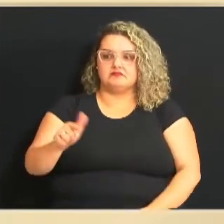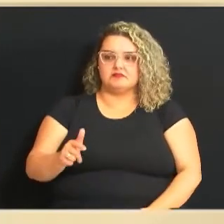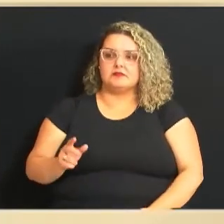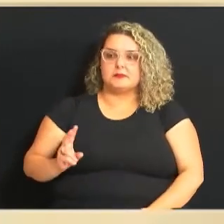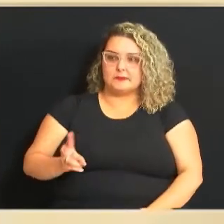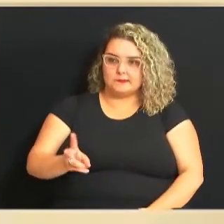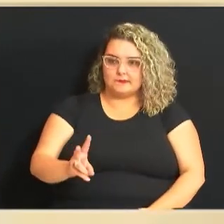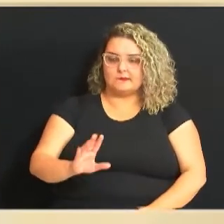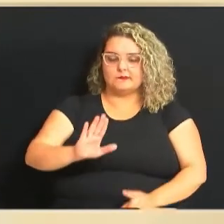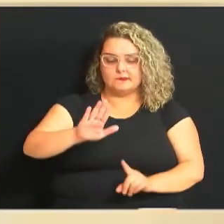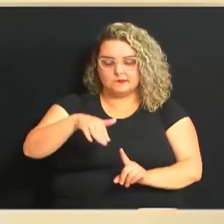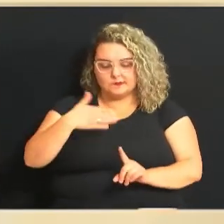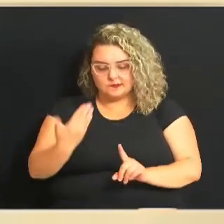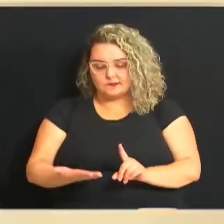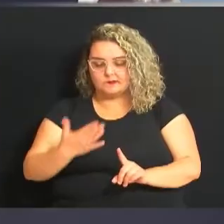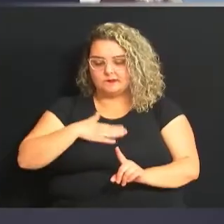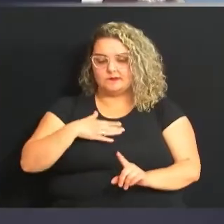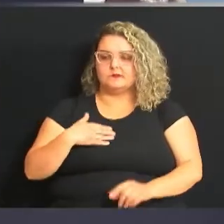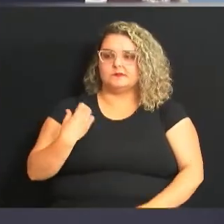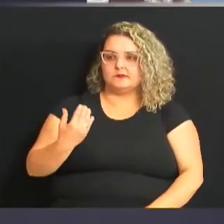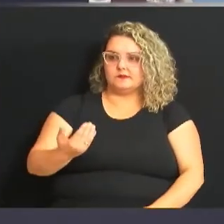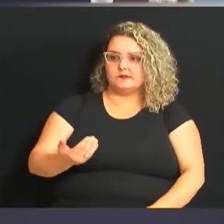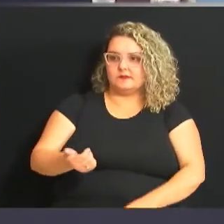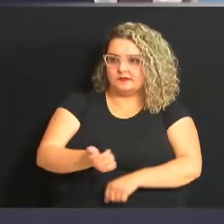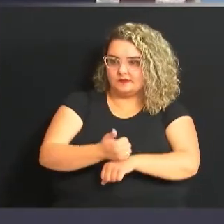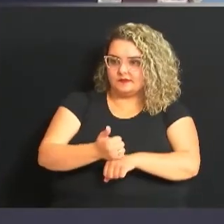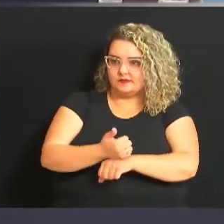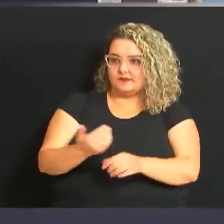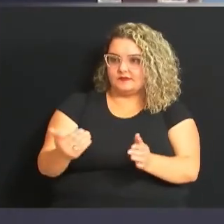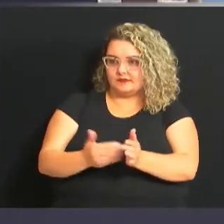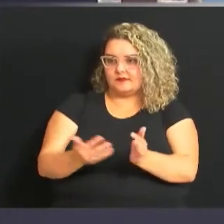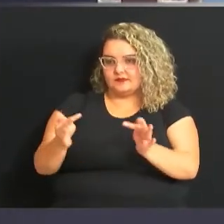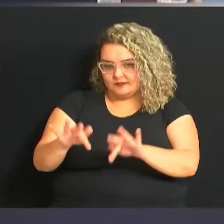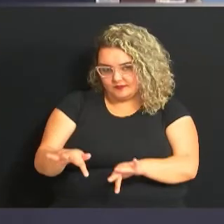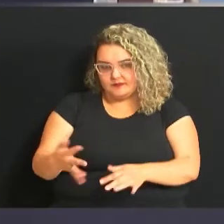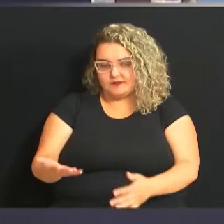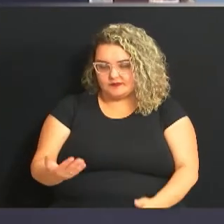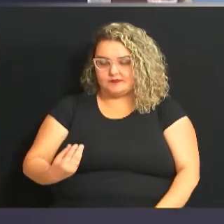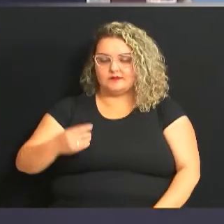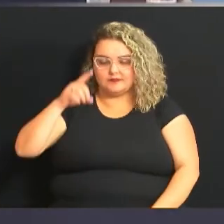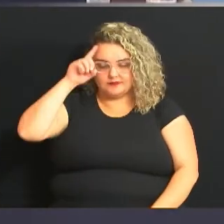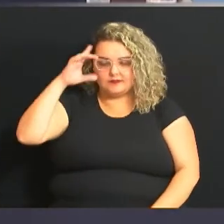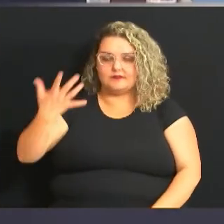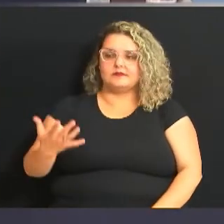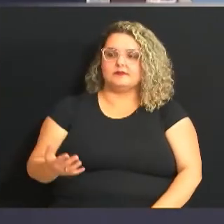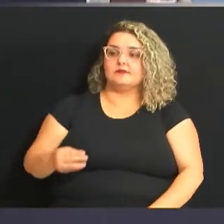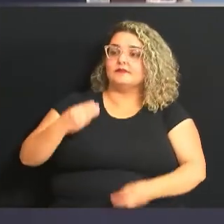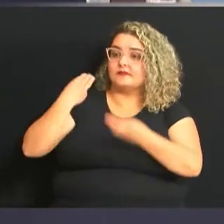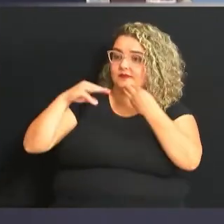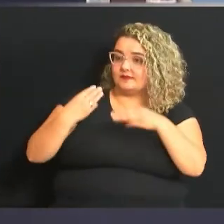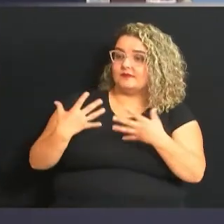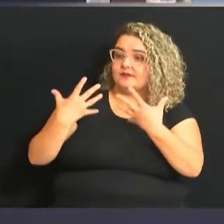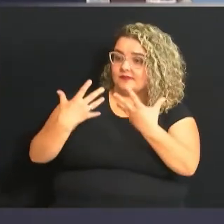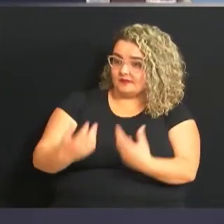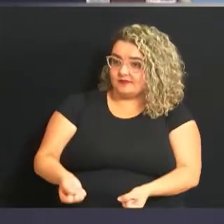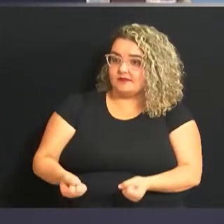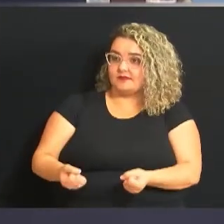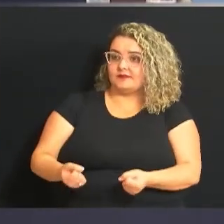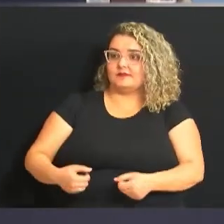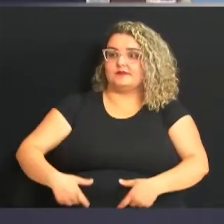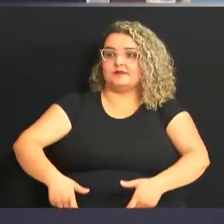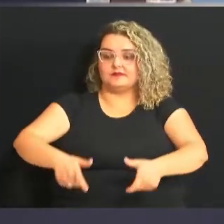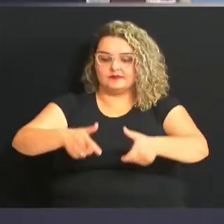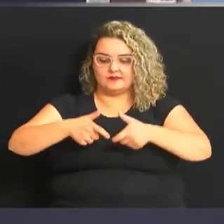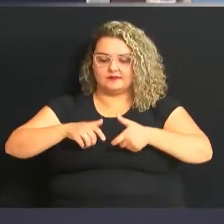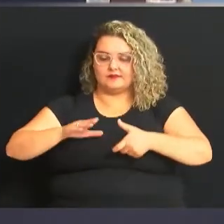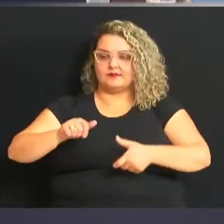com acompanhamento do hospital, e que muitas vezes têm remédios fornecidos pelo próprio hospital. Então é um prejuízo muito grande e a gente quer